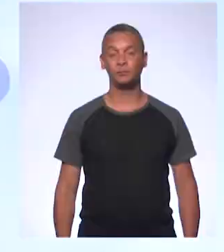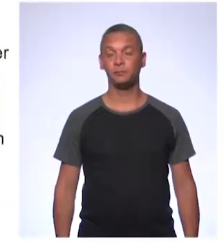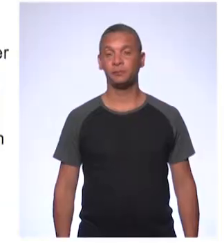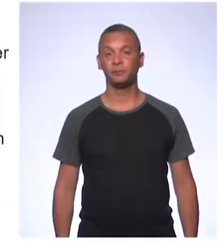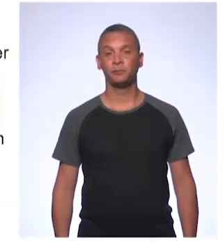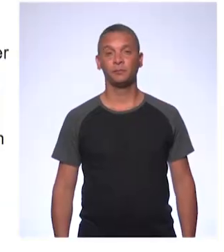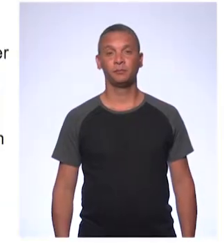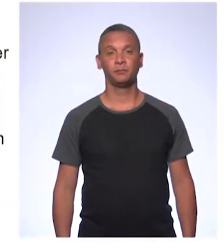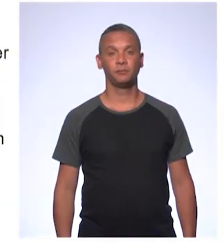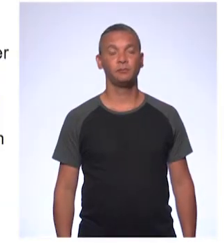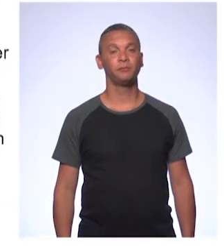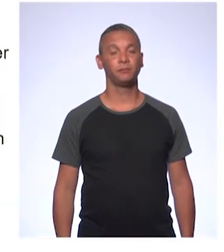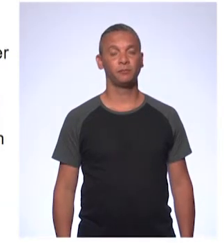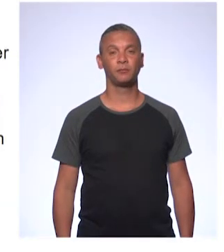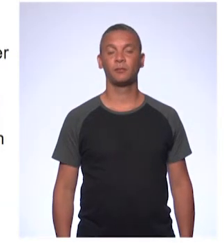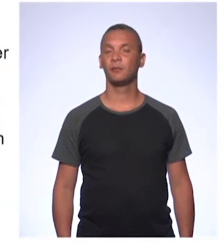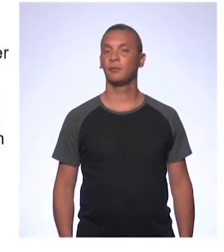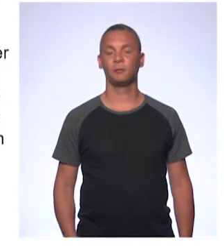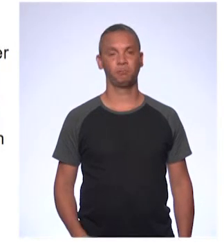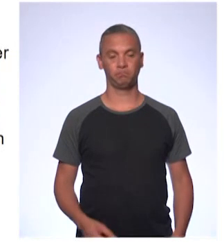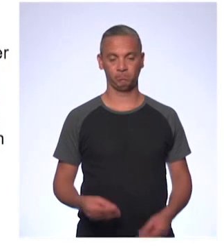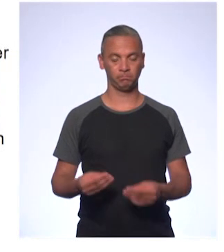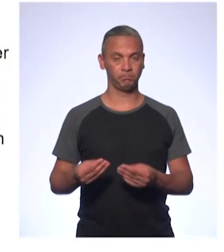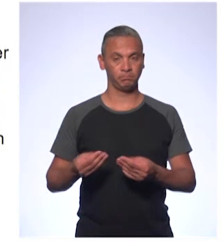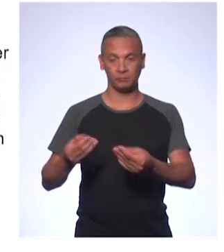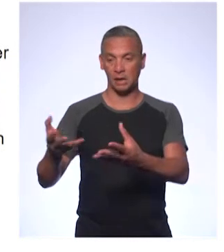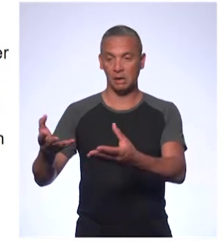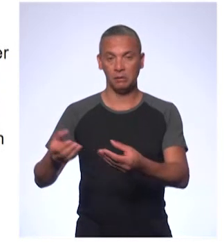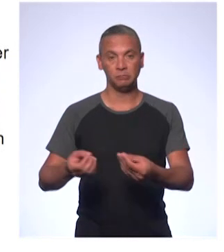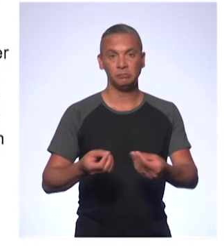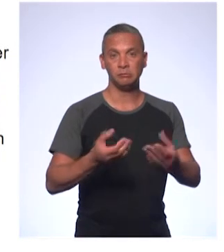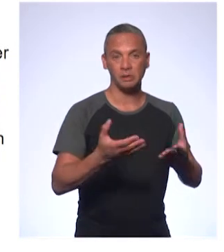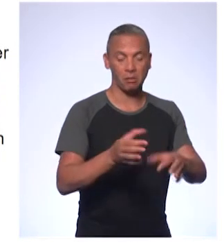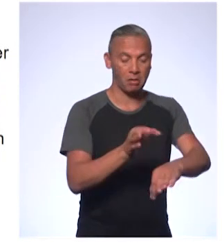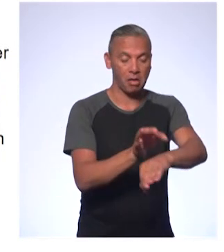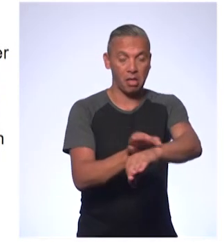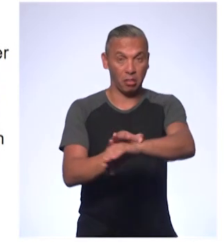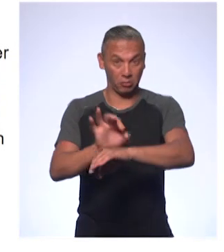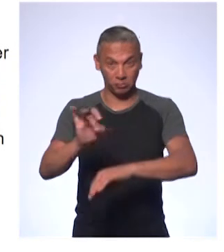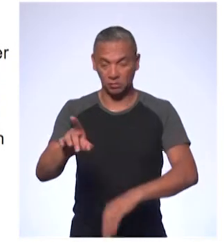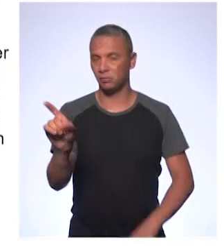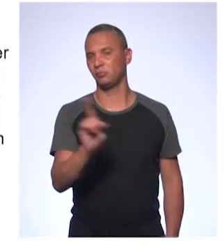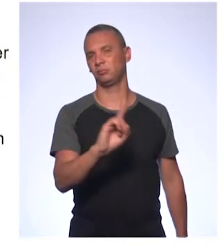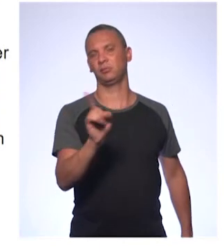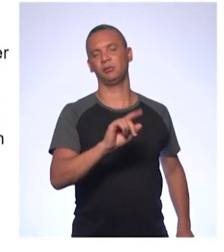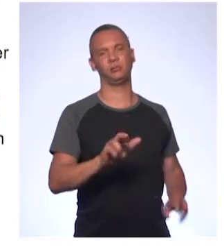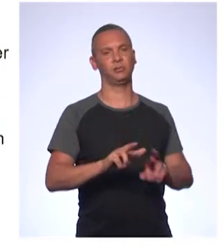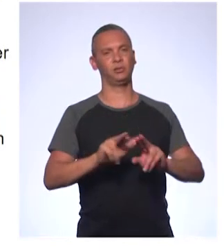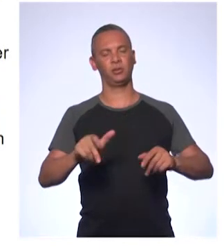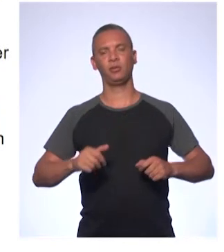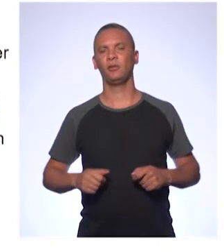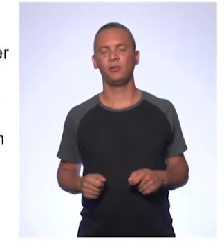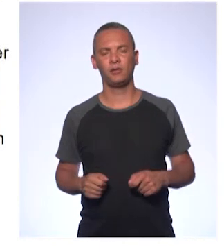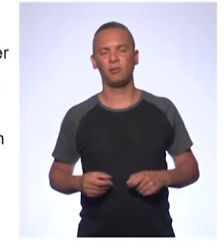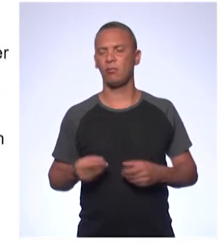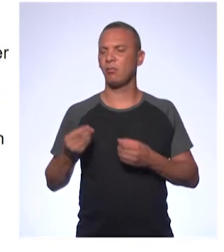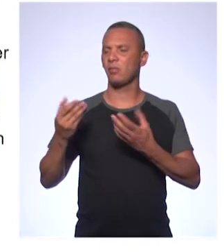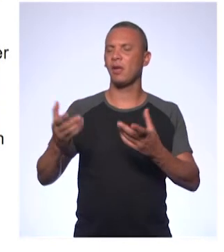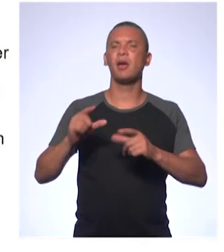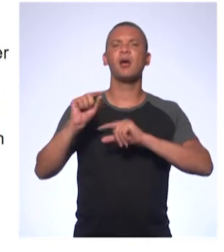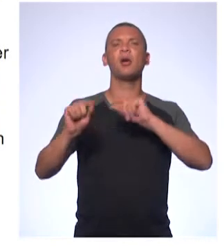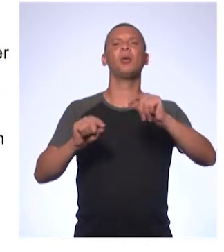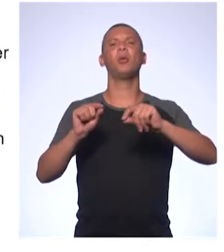solamente reloj. Isto é, não te dão somente relógio. Então, o que é que dão além